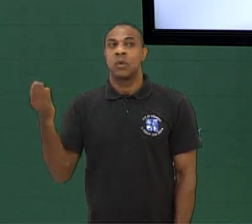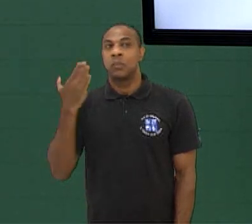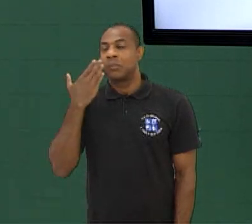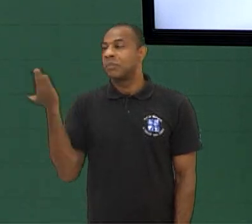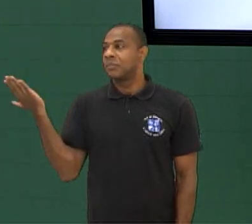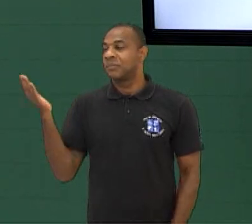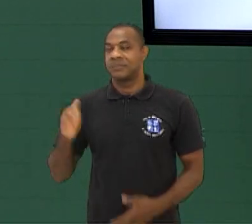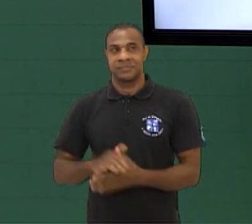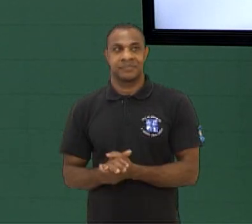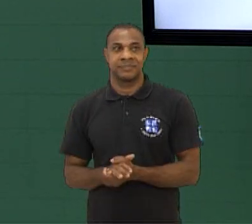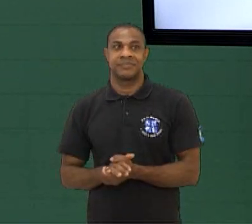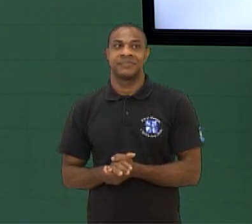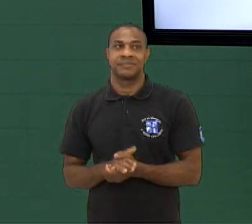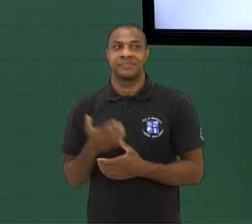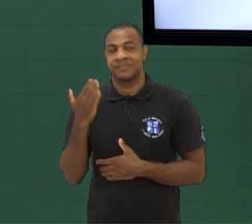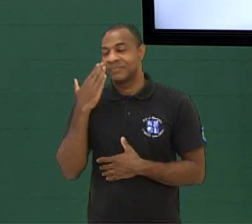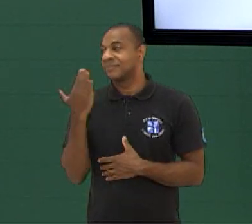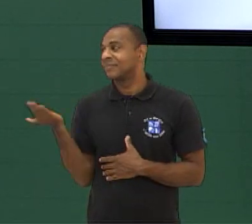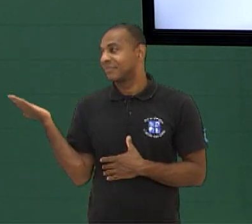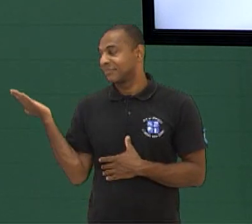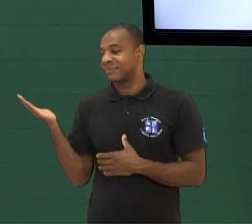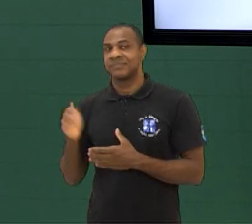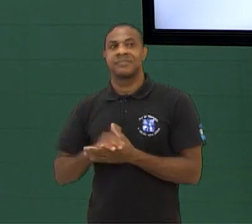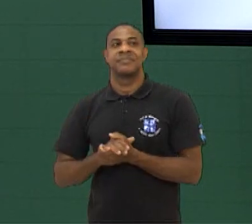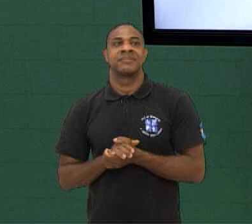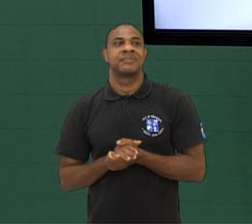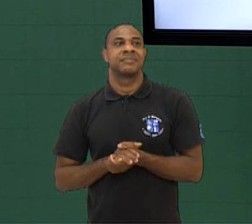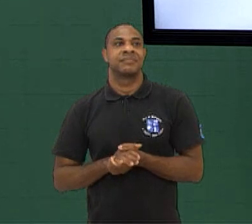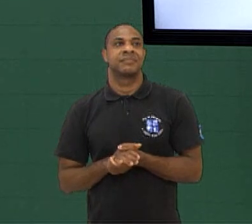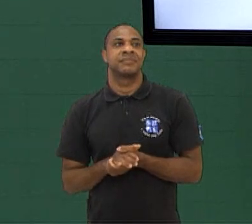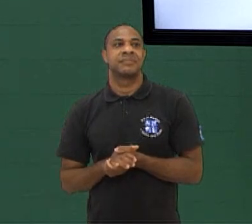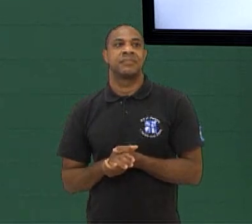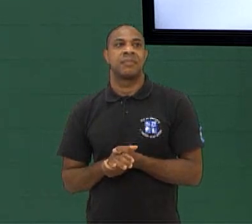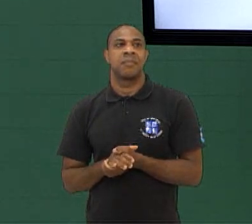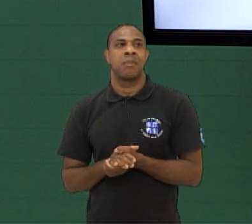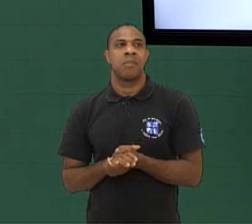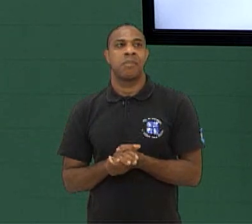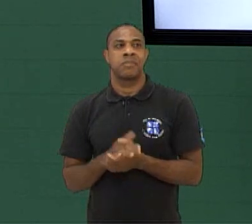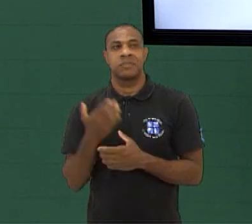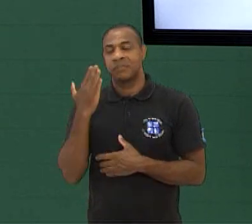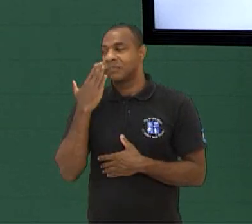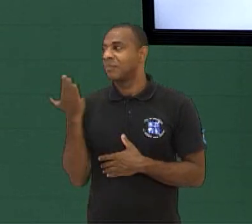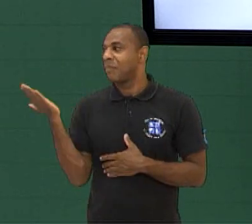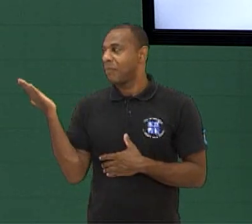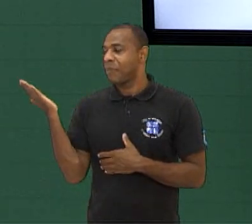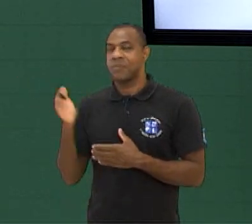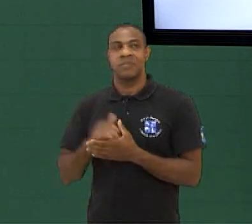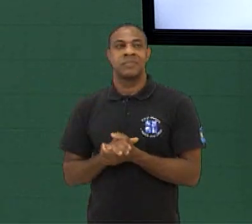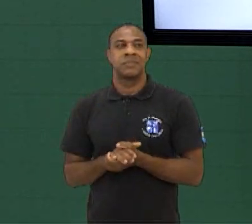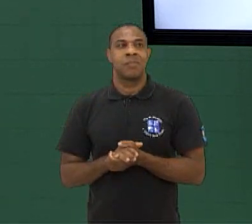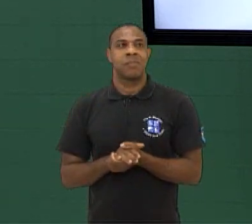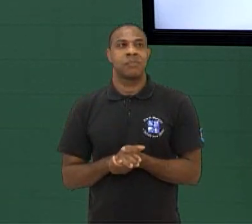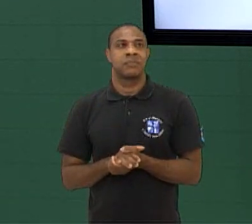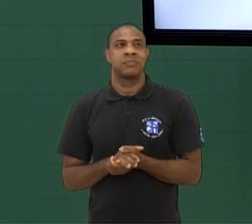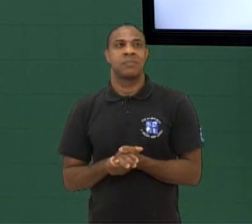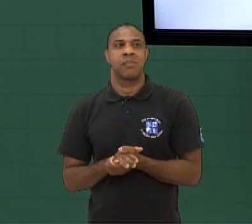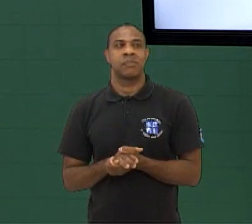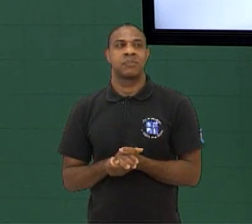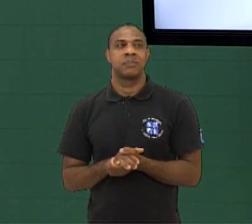75 centavos tira 55 centavos, 20 centavos. 11 reais menos 4